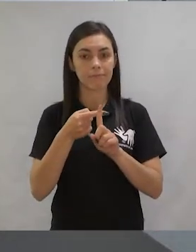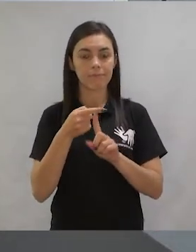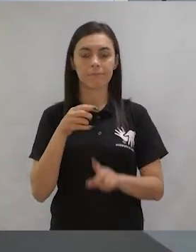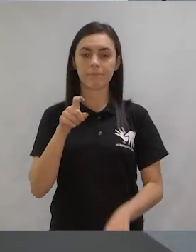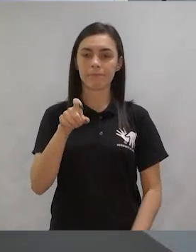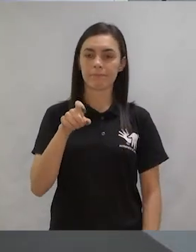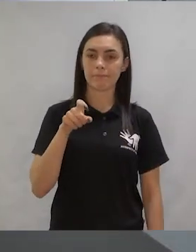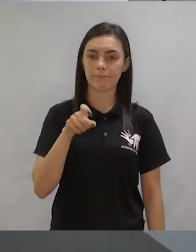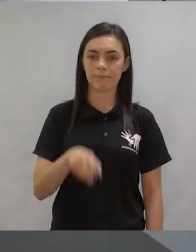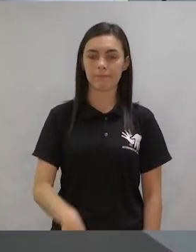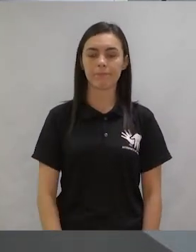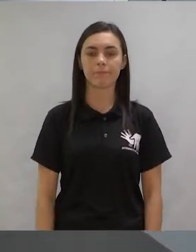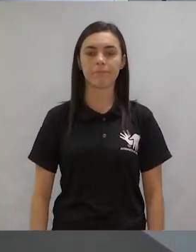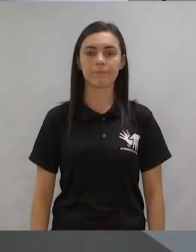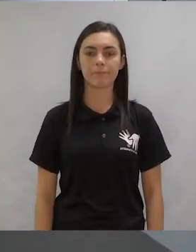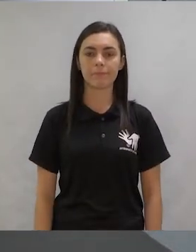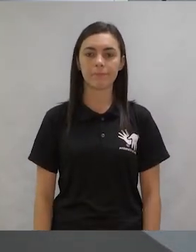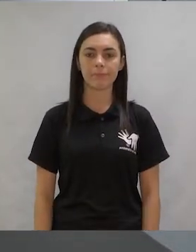mais x?